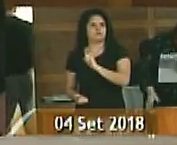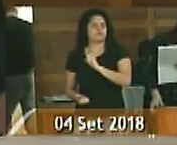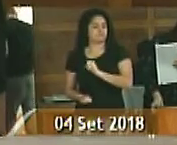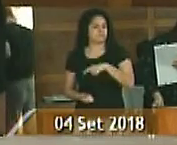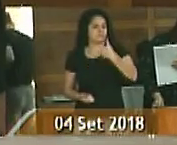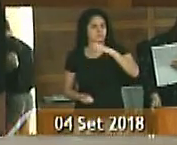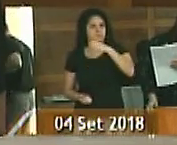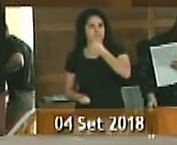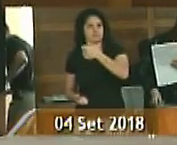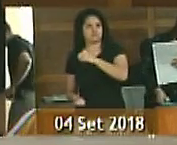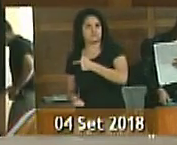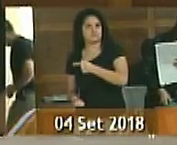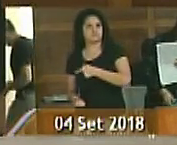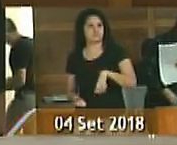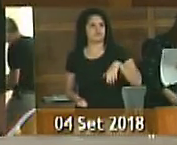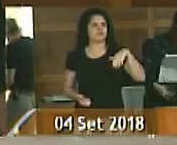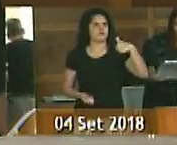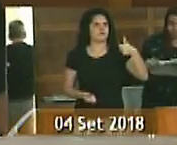298/2017,